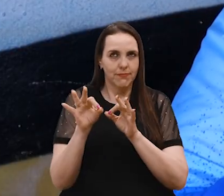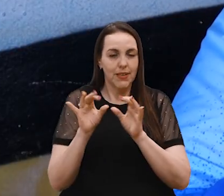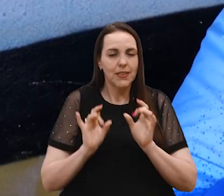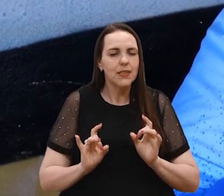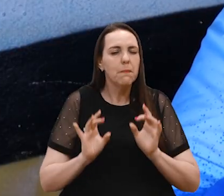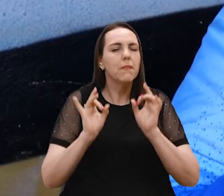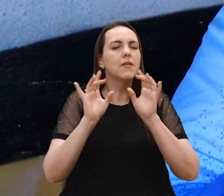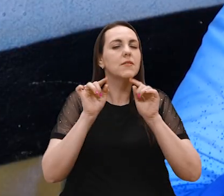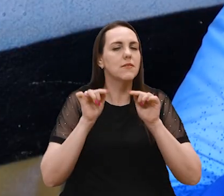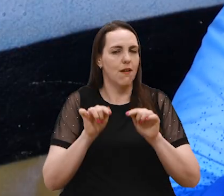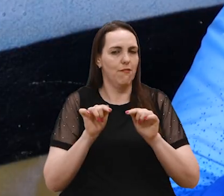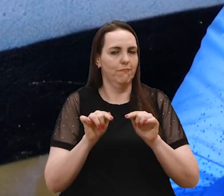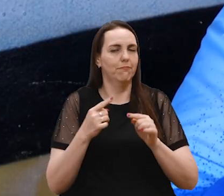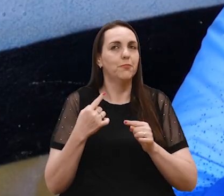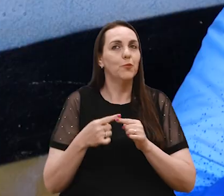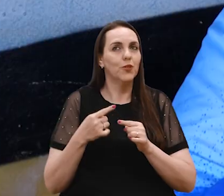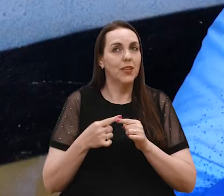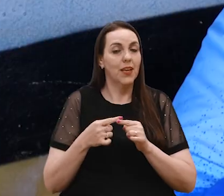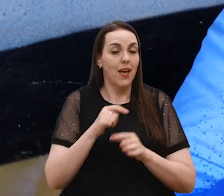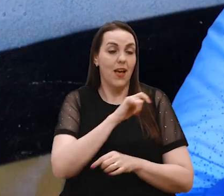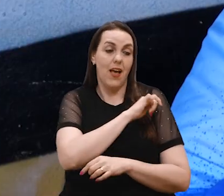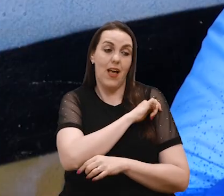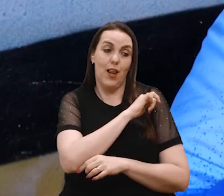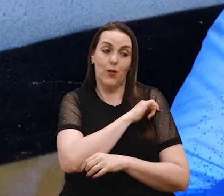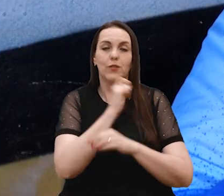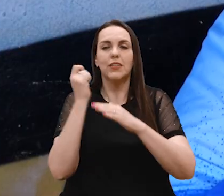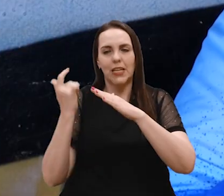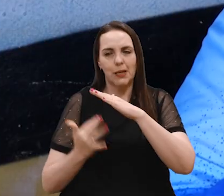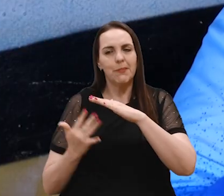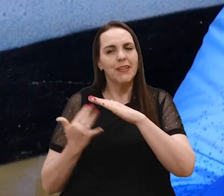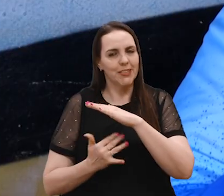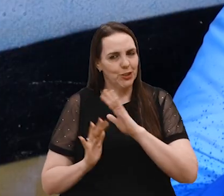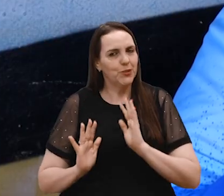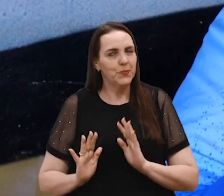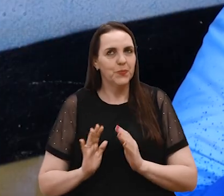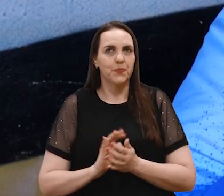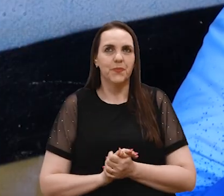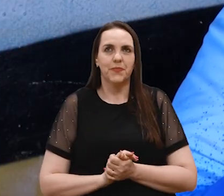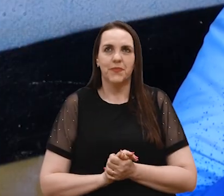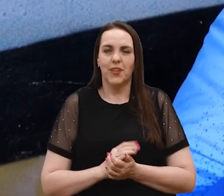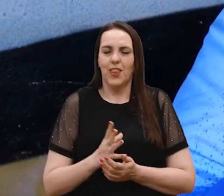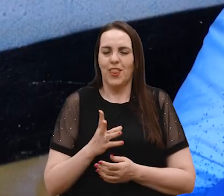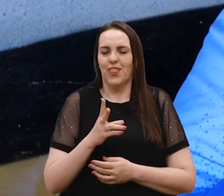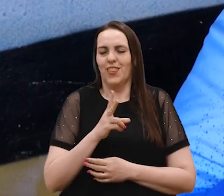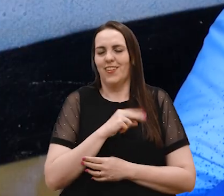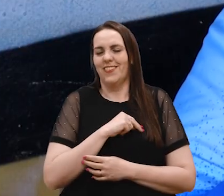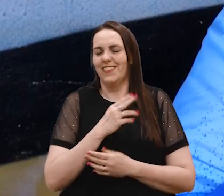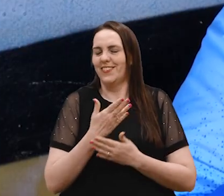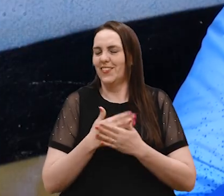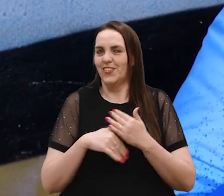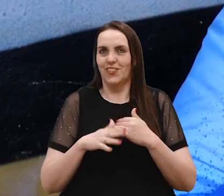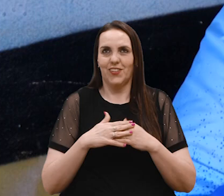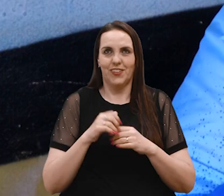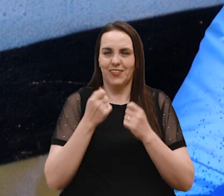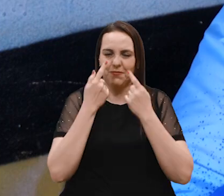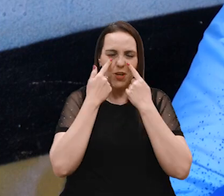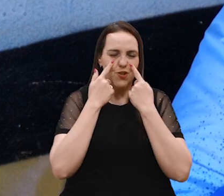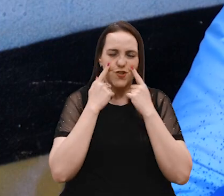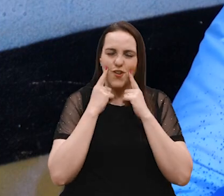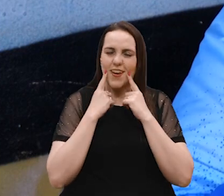olhar especial, porque são dos nossos alunos imigrantes e tal. Tipo, todo mundo disse,